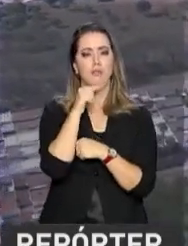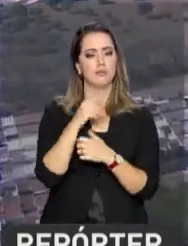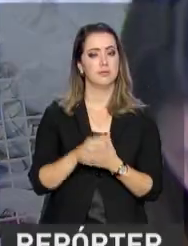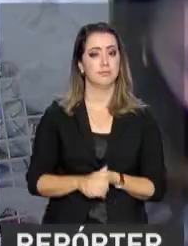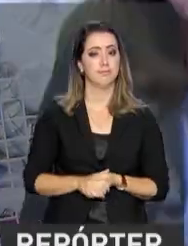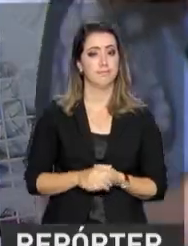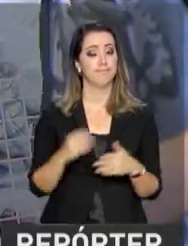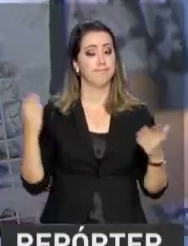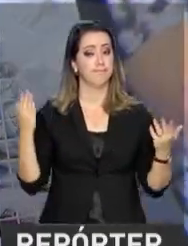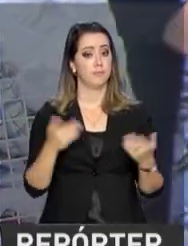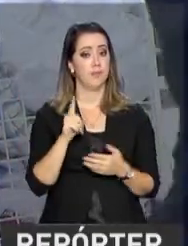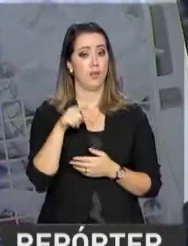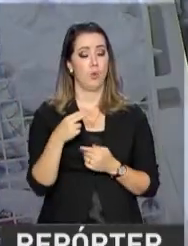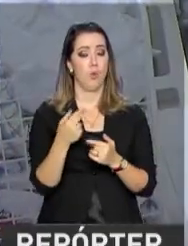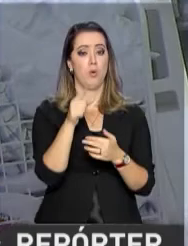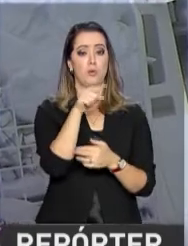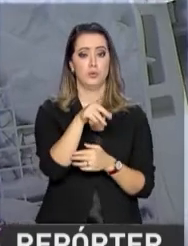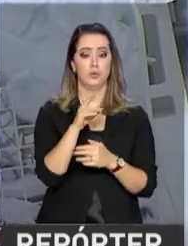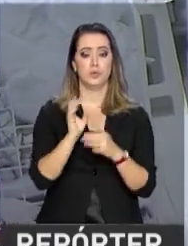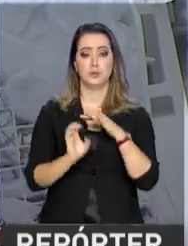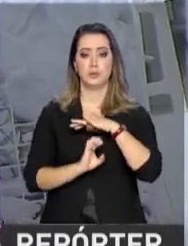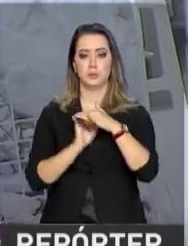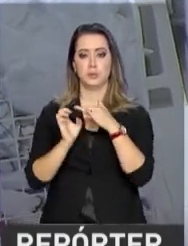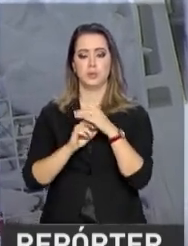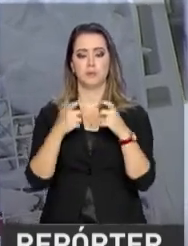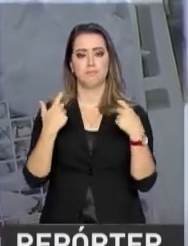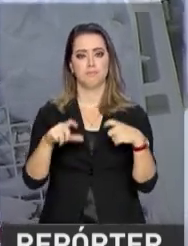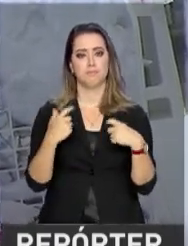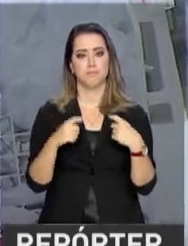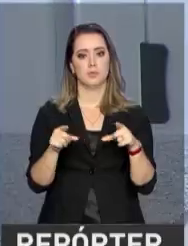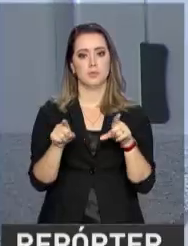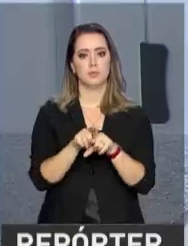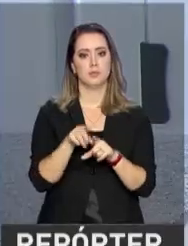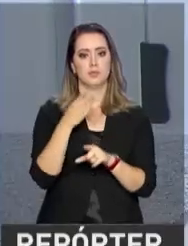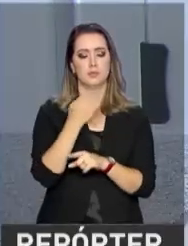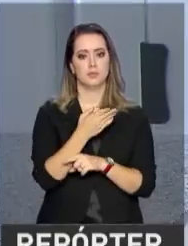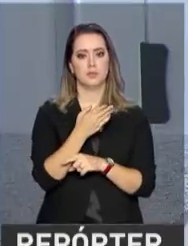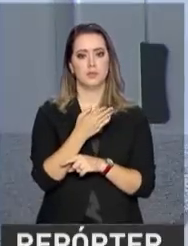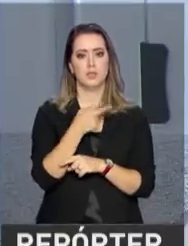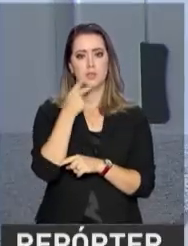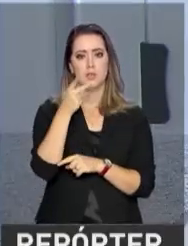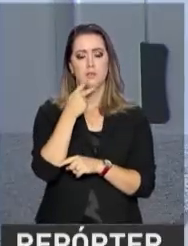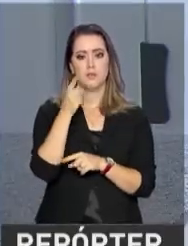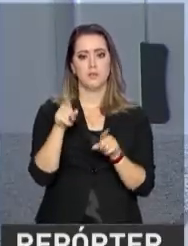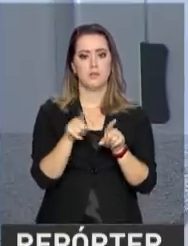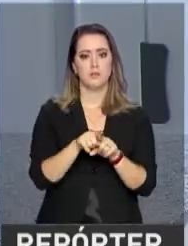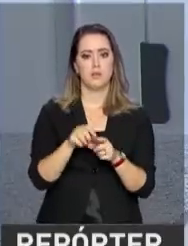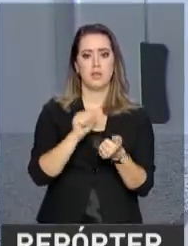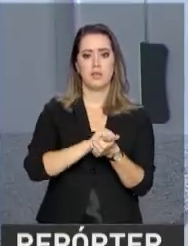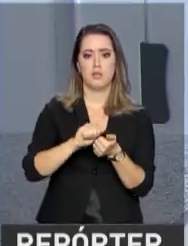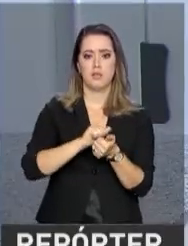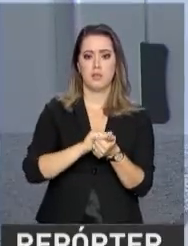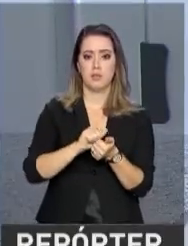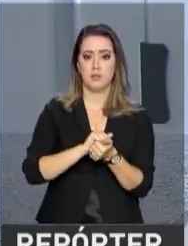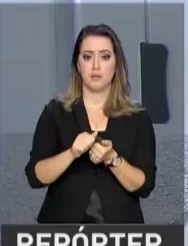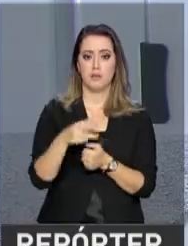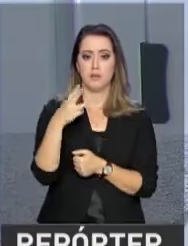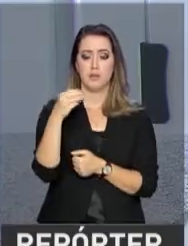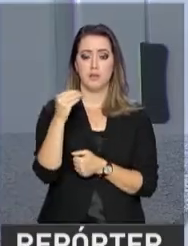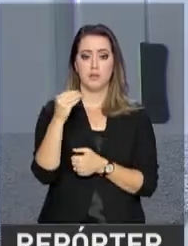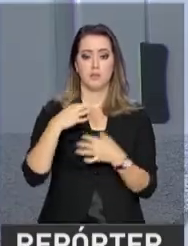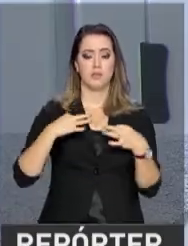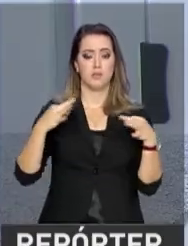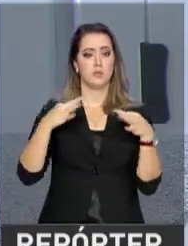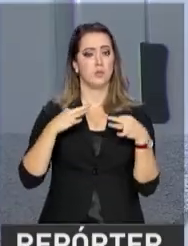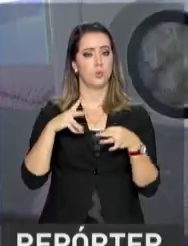último ano é o caso desta proprietário de uma rede de lavanderias ela conta que são lavadas 300 peças diariamente